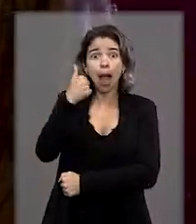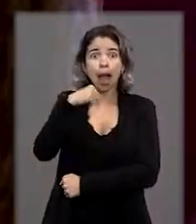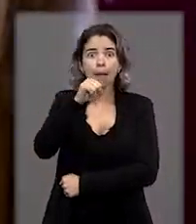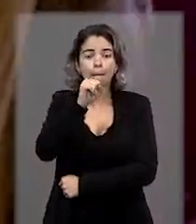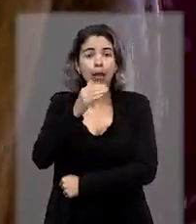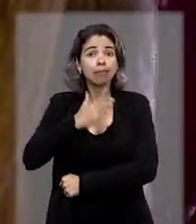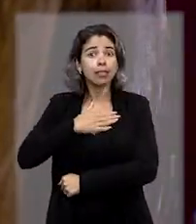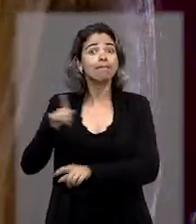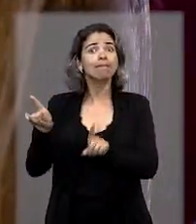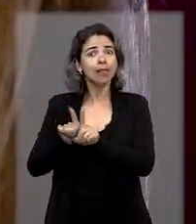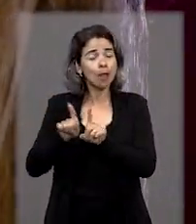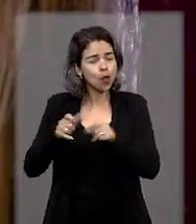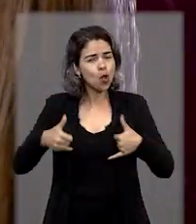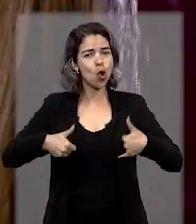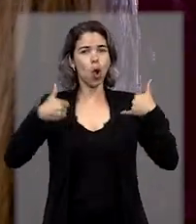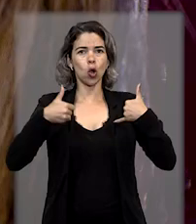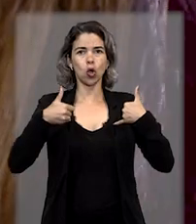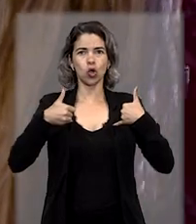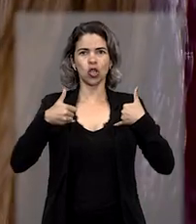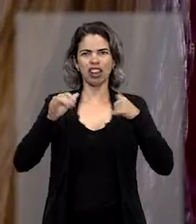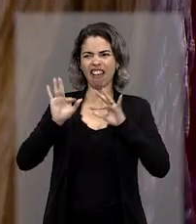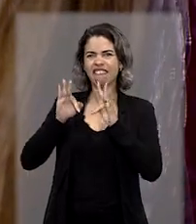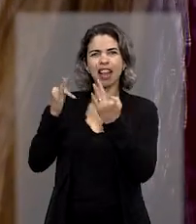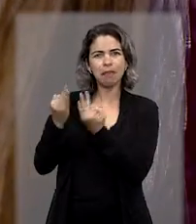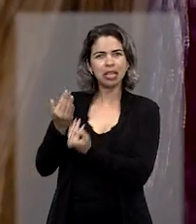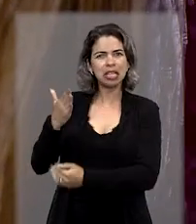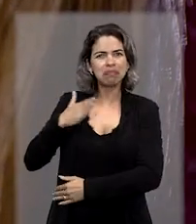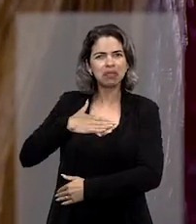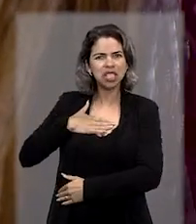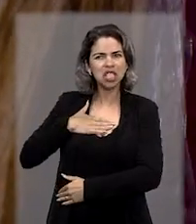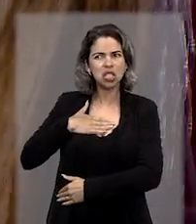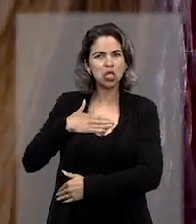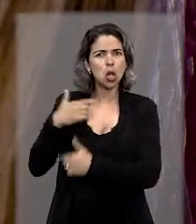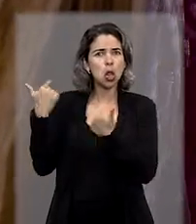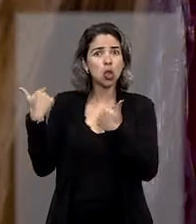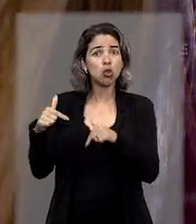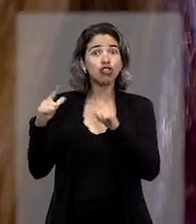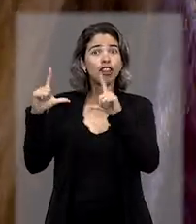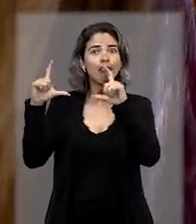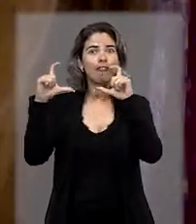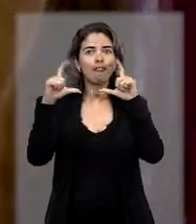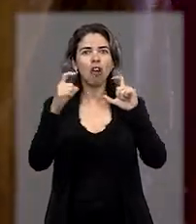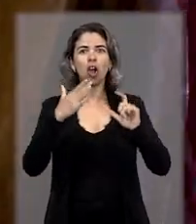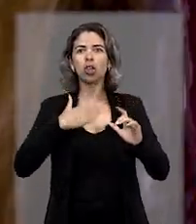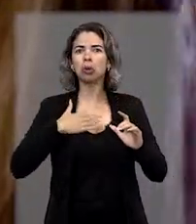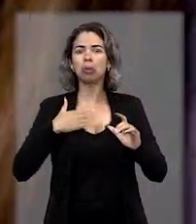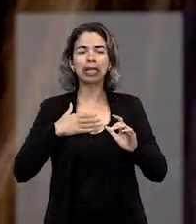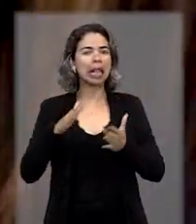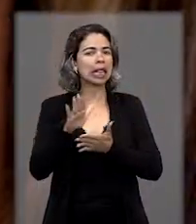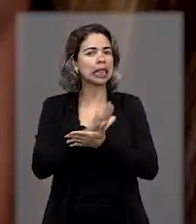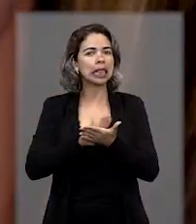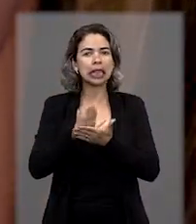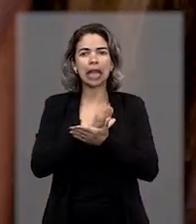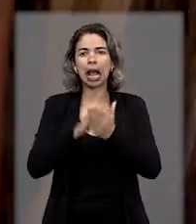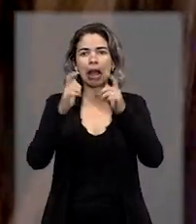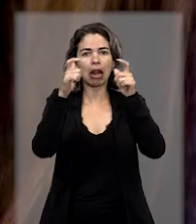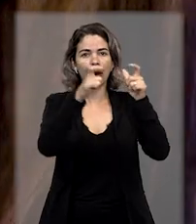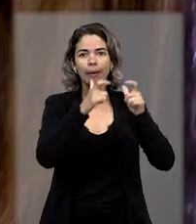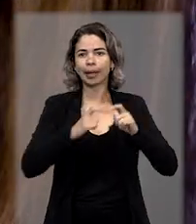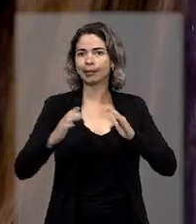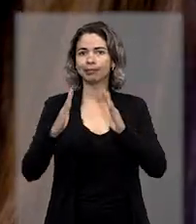meus pais eles não colocavam foto minha e nenhum lugar da